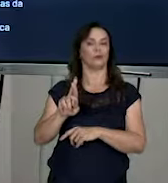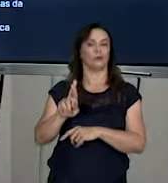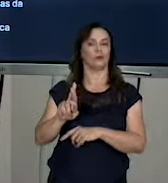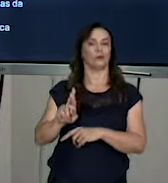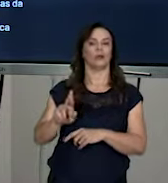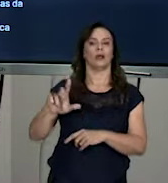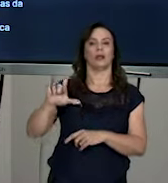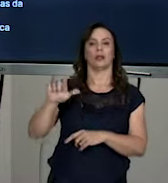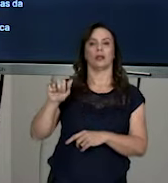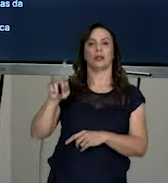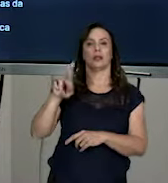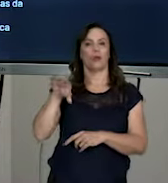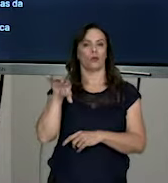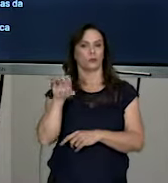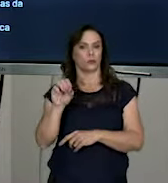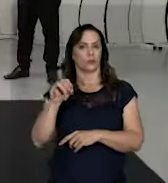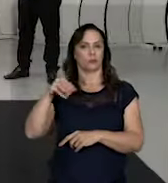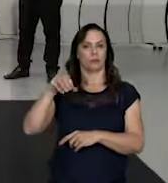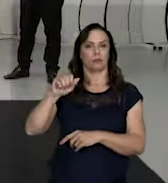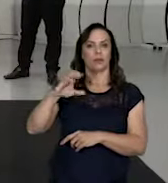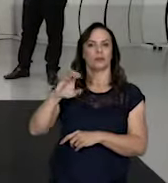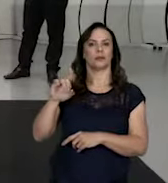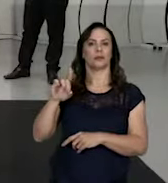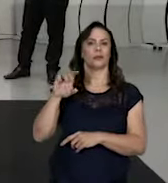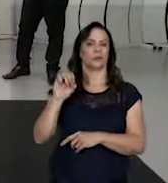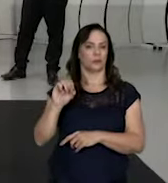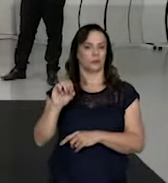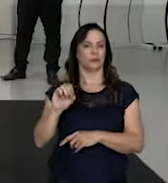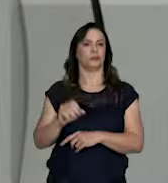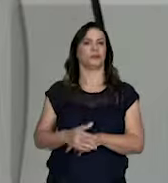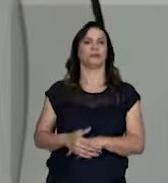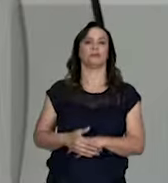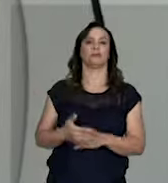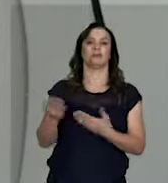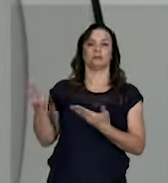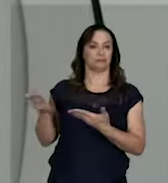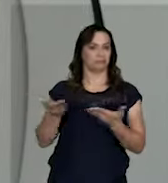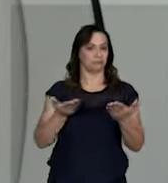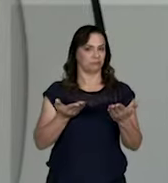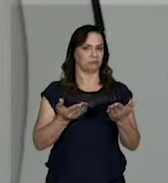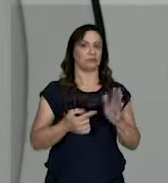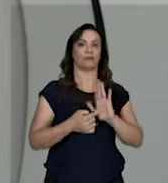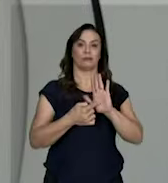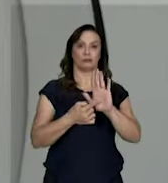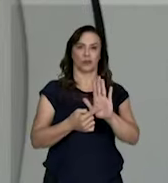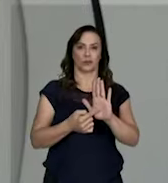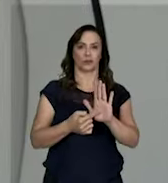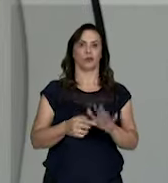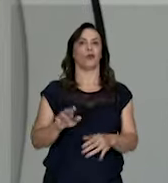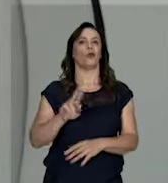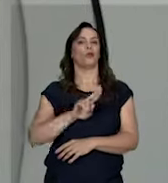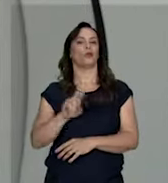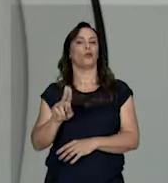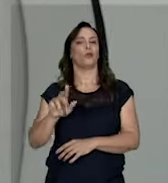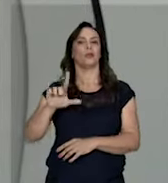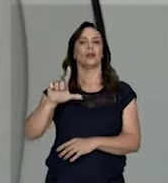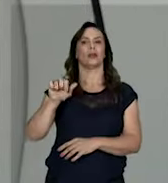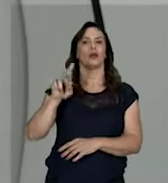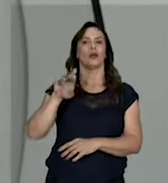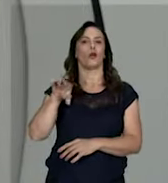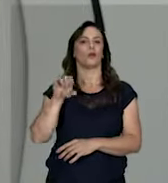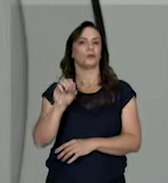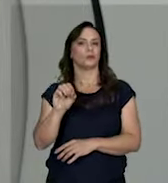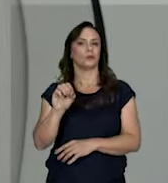nos acompanhar nessa aula. Doutor, por favor, se apresente. Olá, meu nome é Lauro Macedo, eu sou técnico em Química,